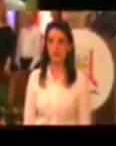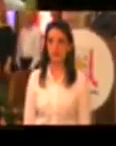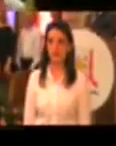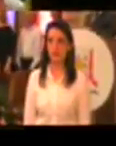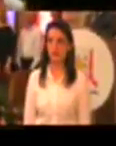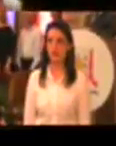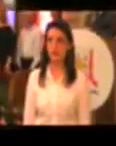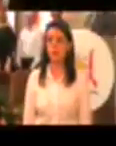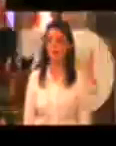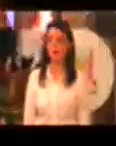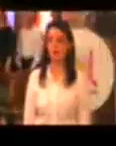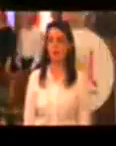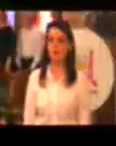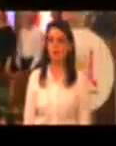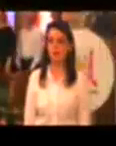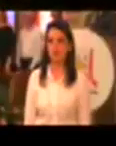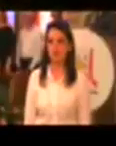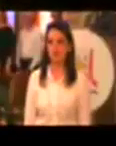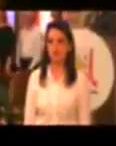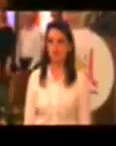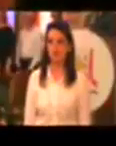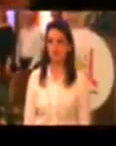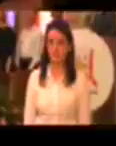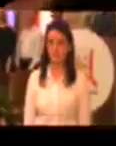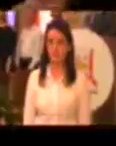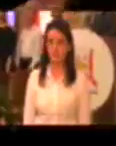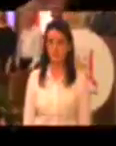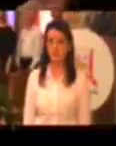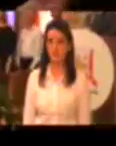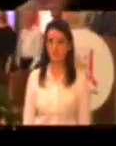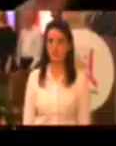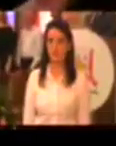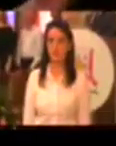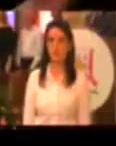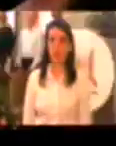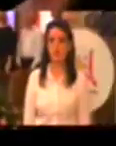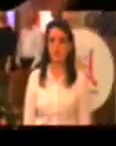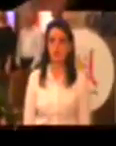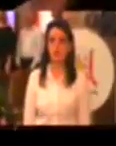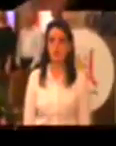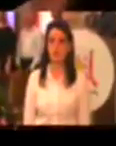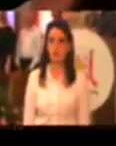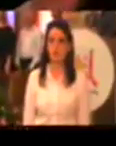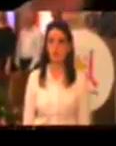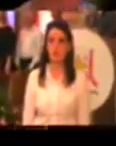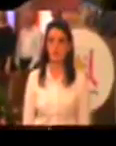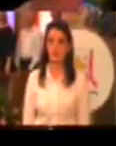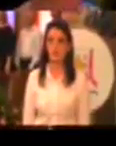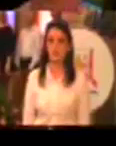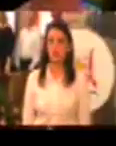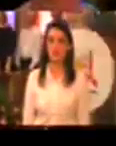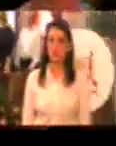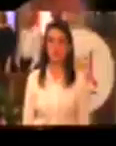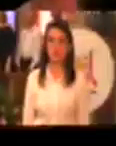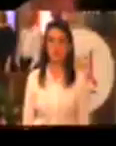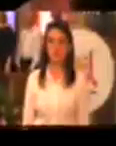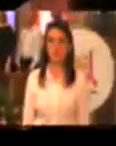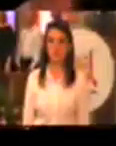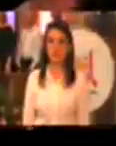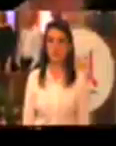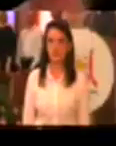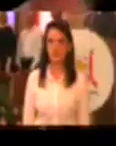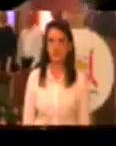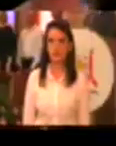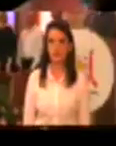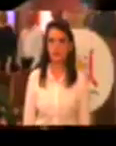e o sol da liberdade, raios fúlgidos, brilhou no céu da pátria nesse